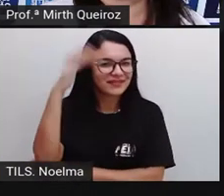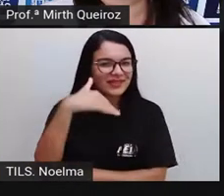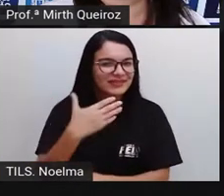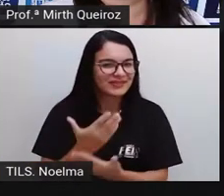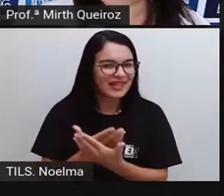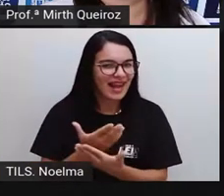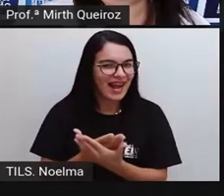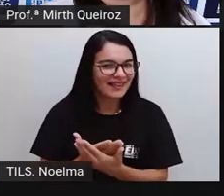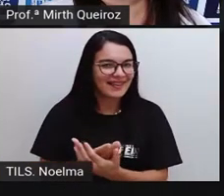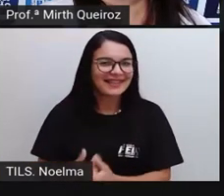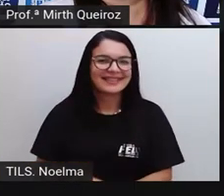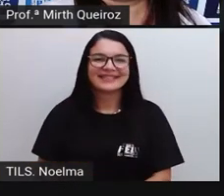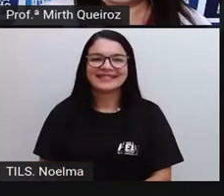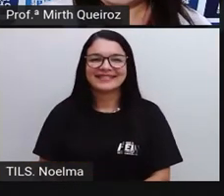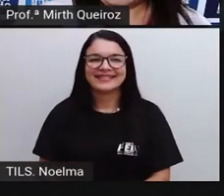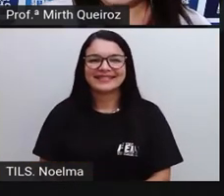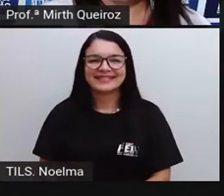aula?